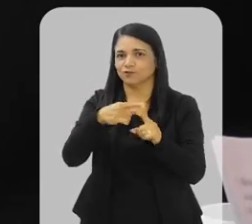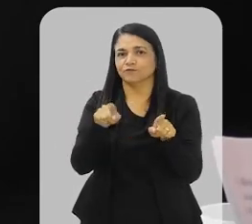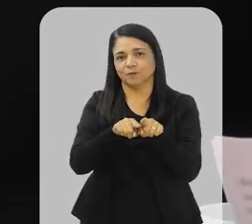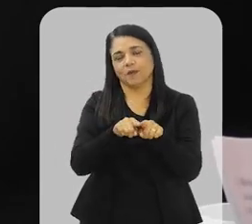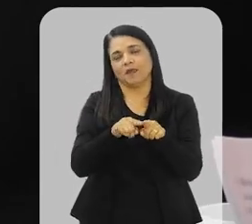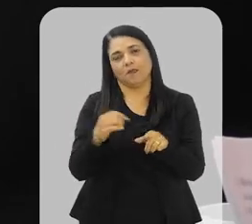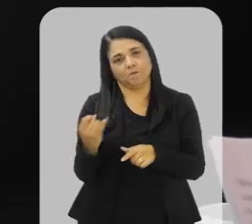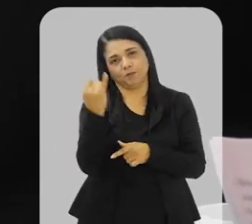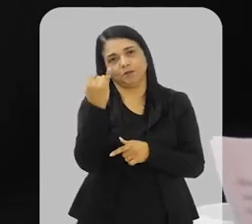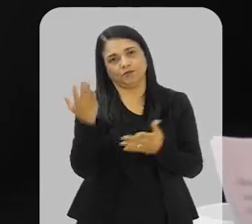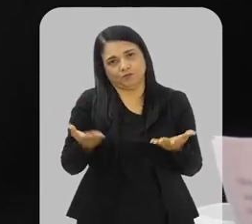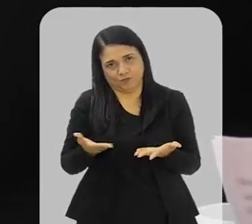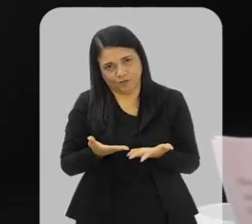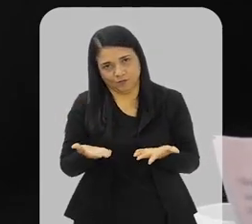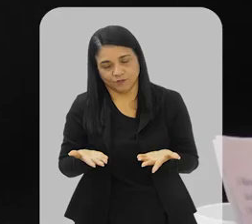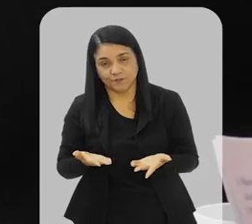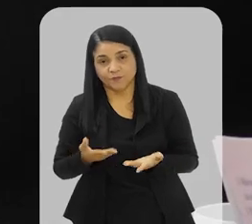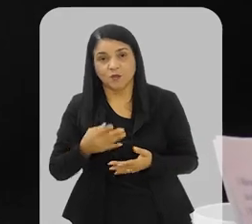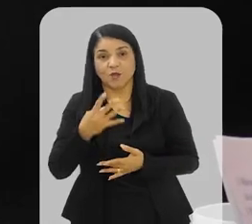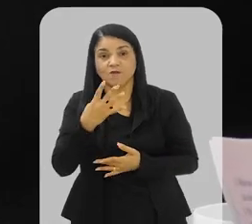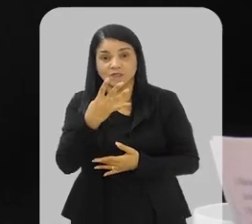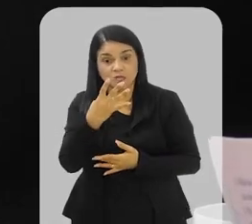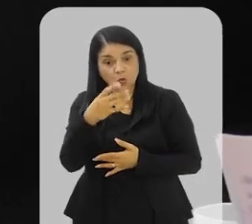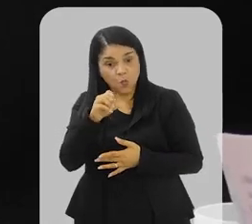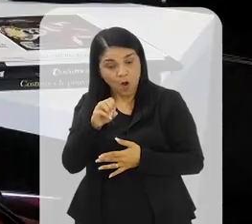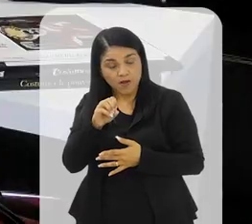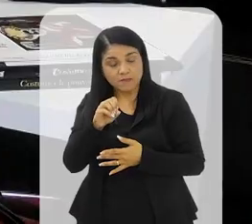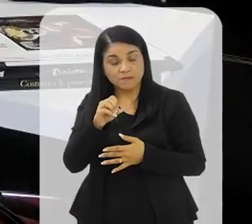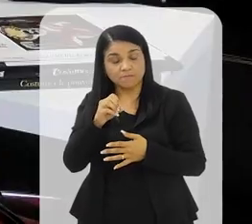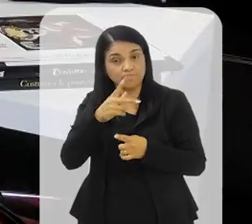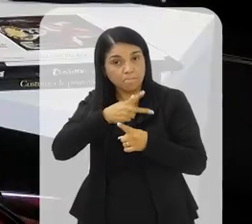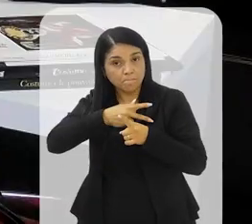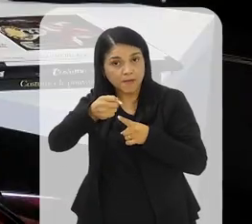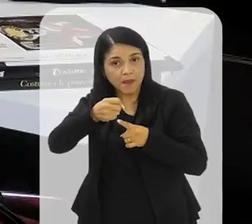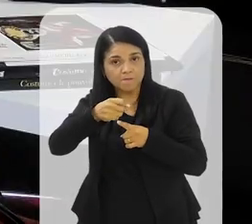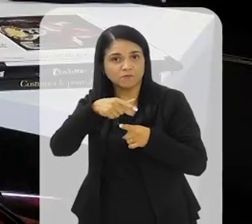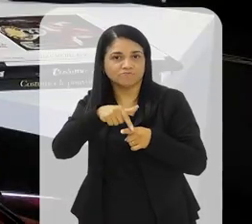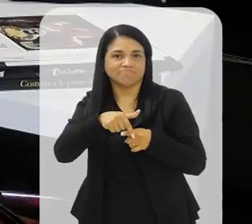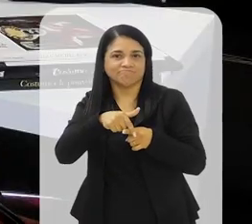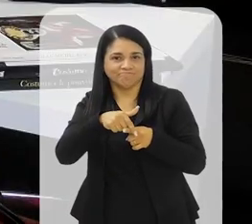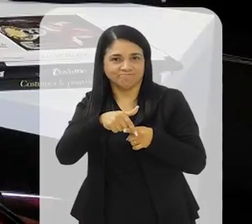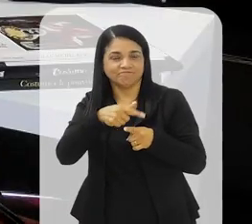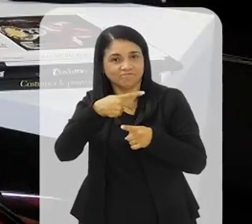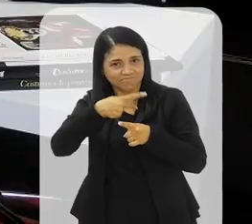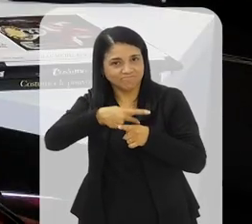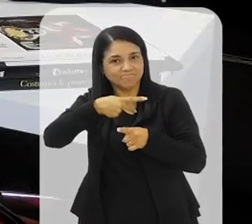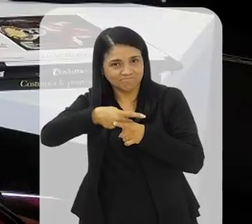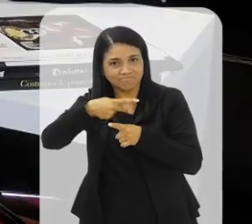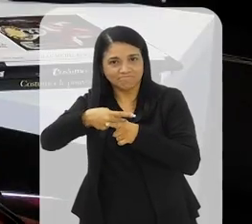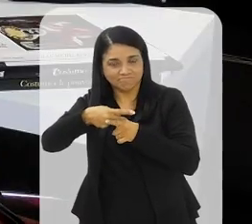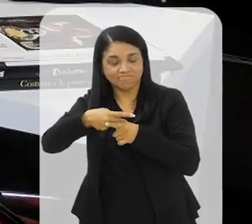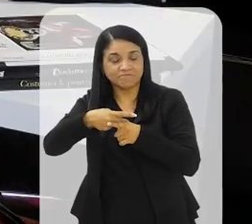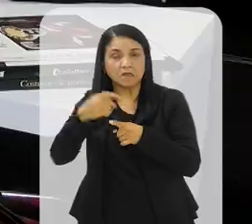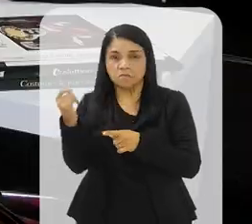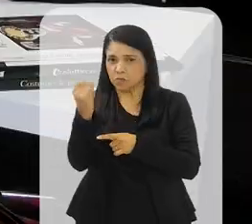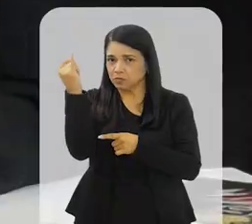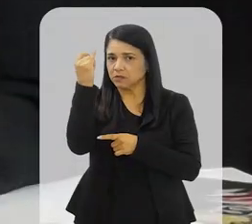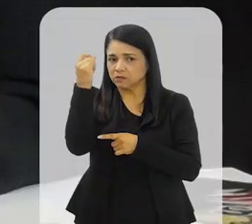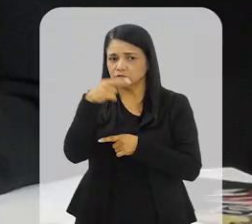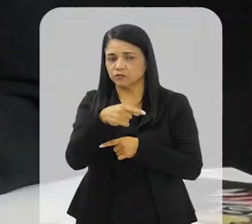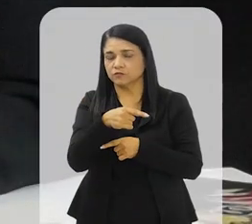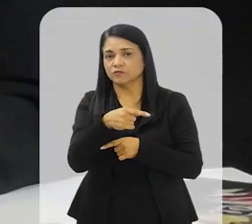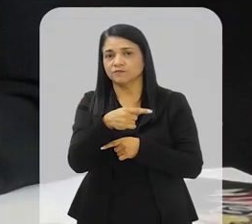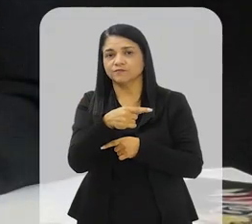pontos de conectividade que são ân até hoje pra gente tá E você tem indicações 40 indicações de Prêmios né e um dos prêmios mais